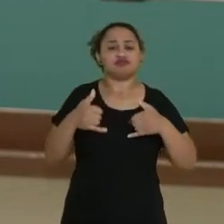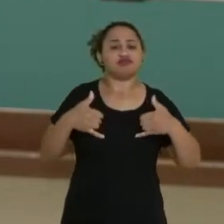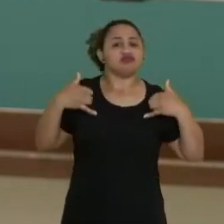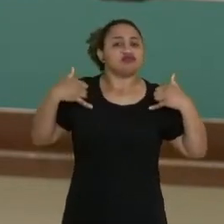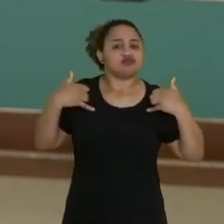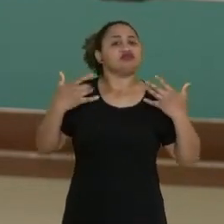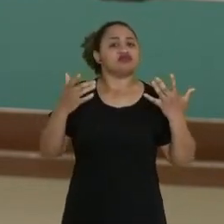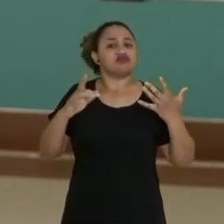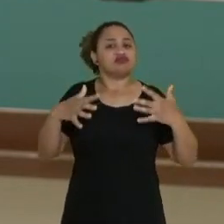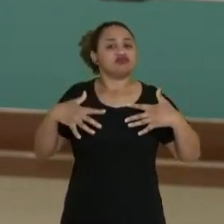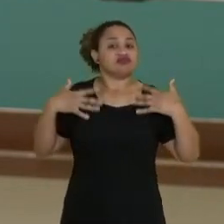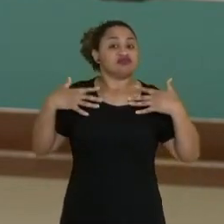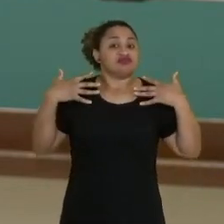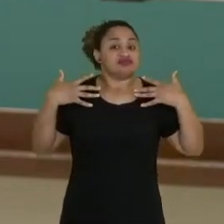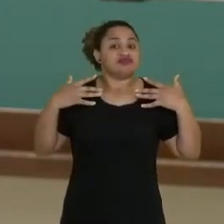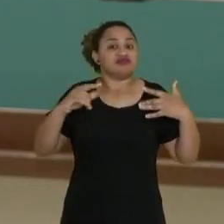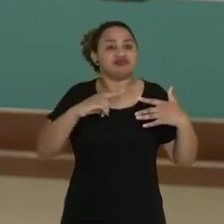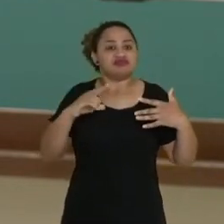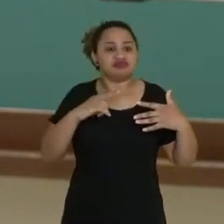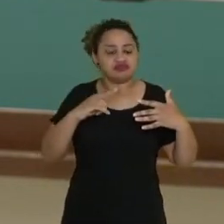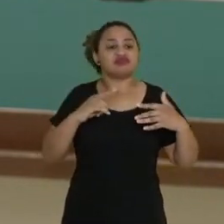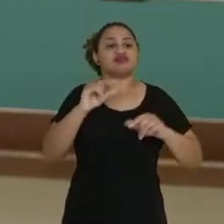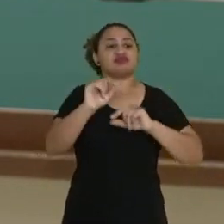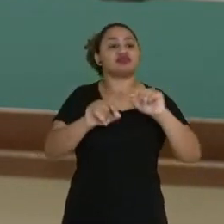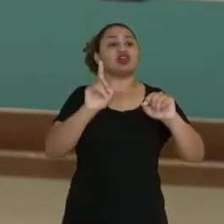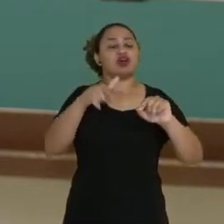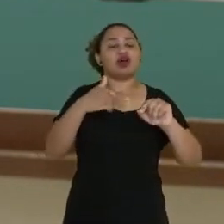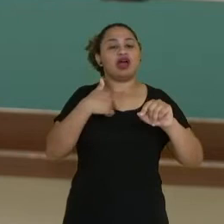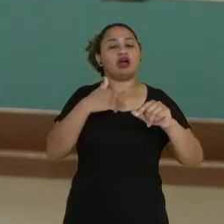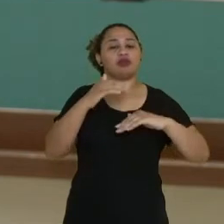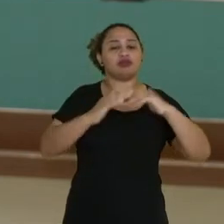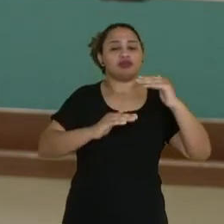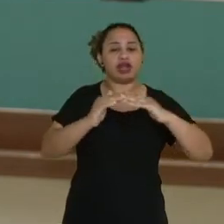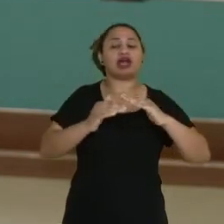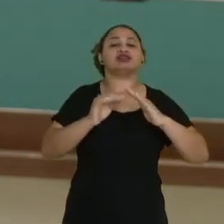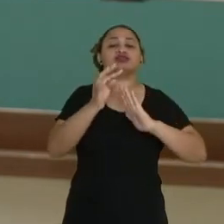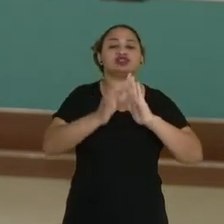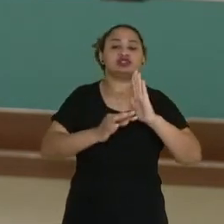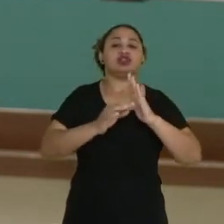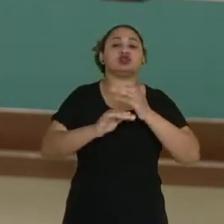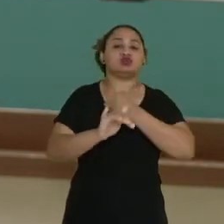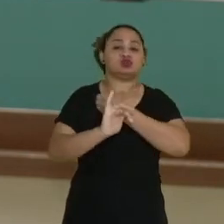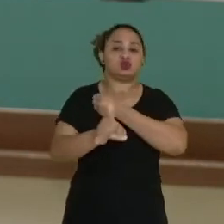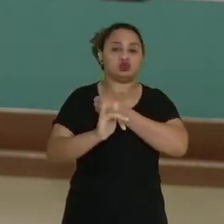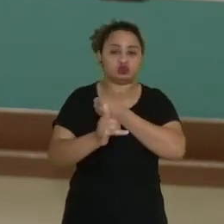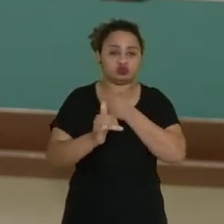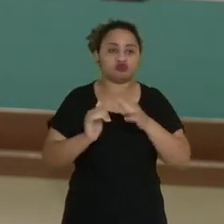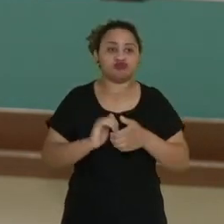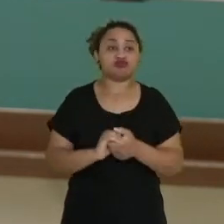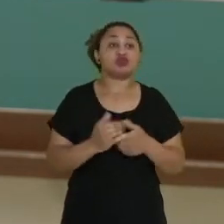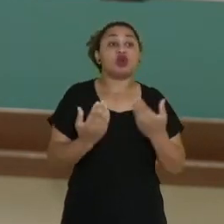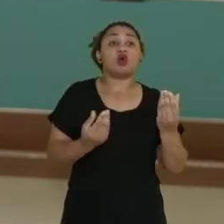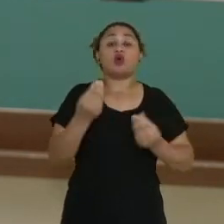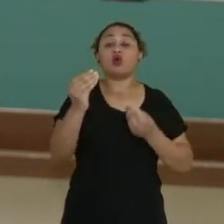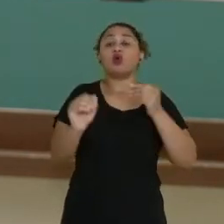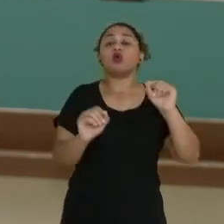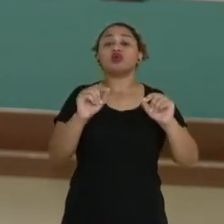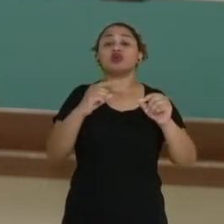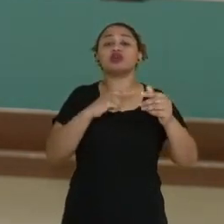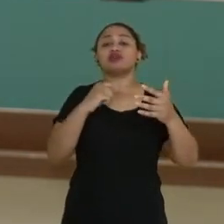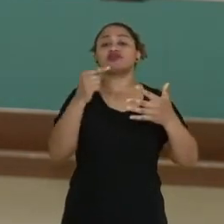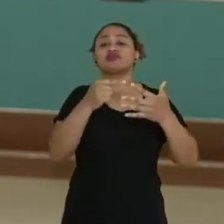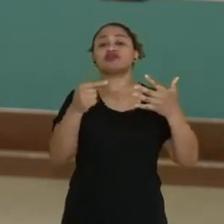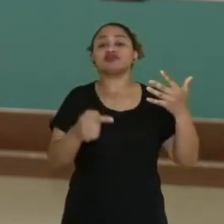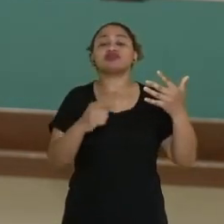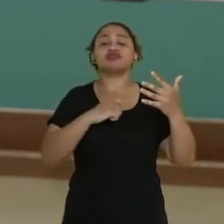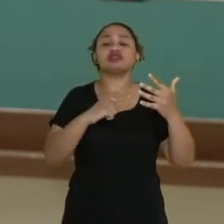teve. Então, uma prática de texto chamada crônica. Como é a composição textual de um relato?